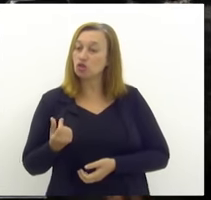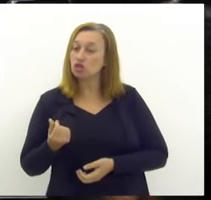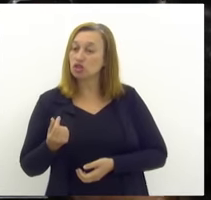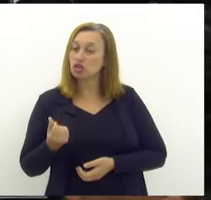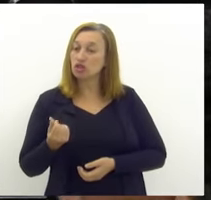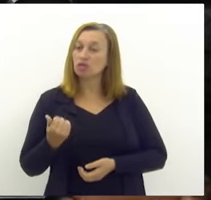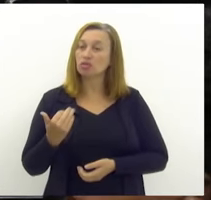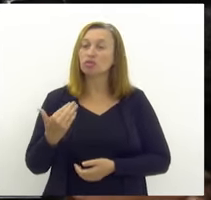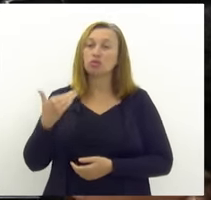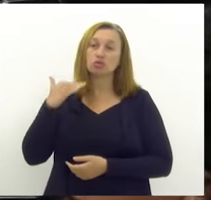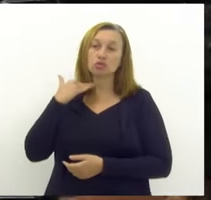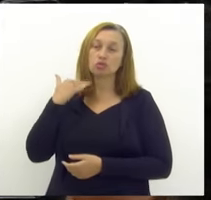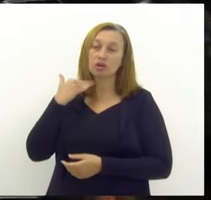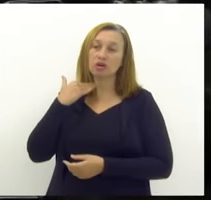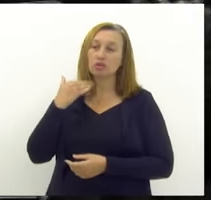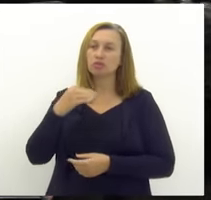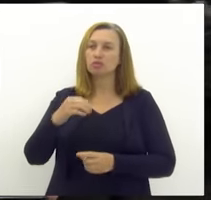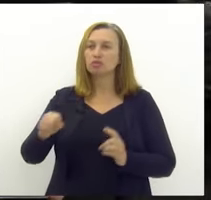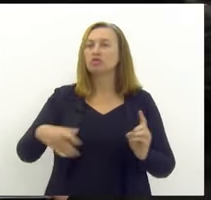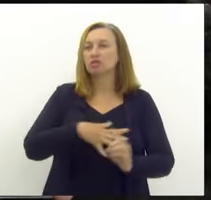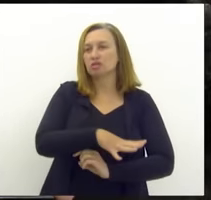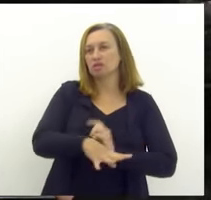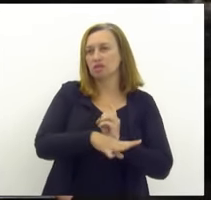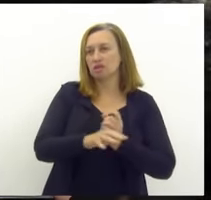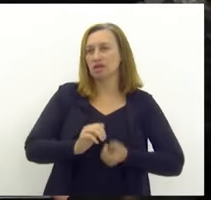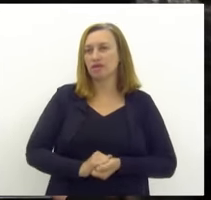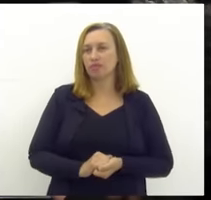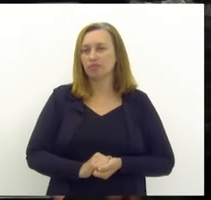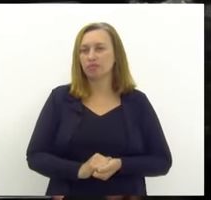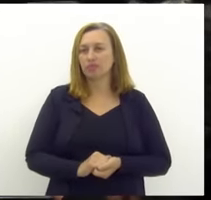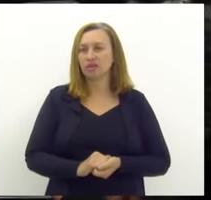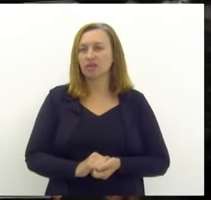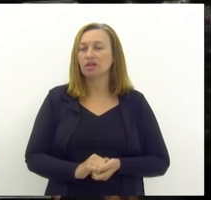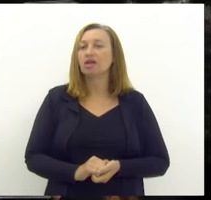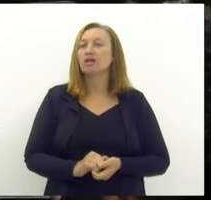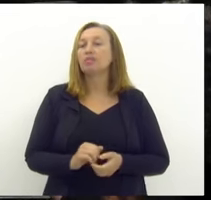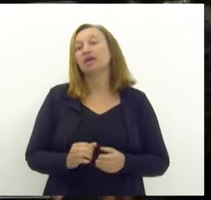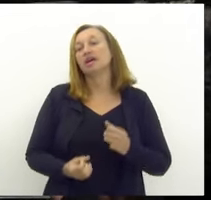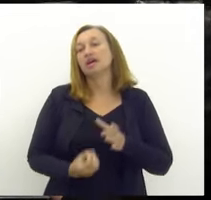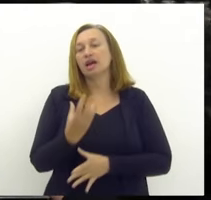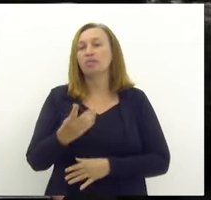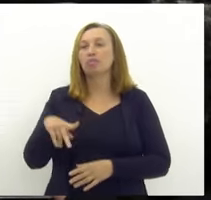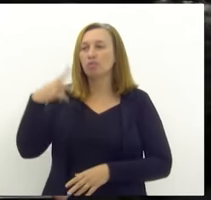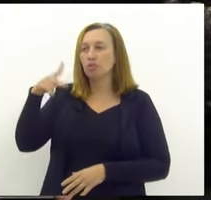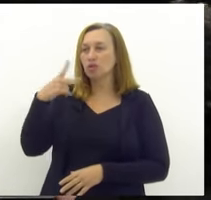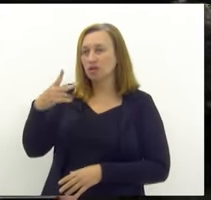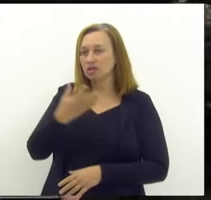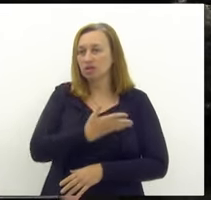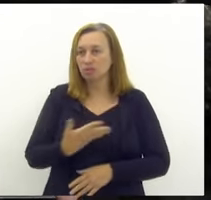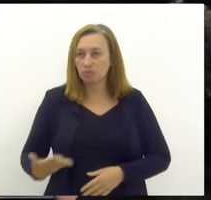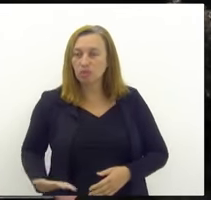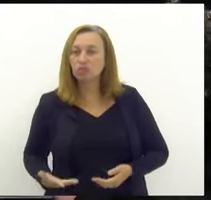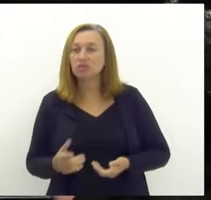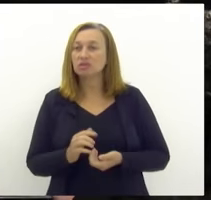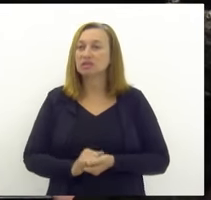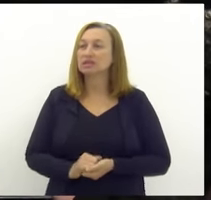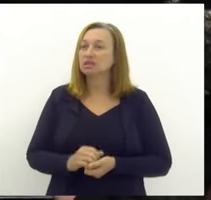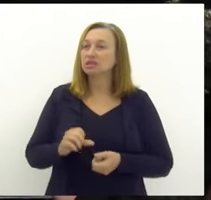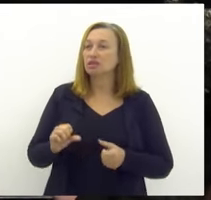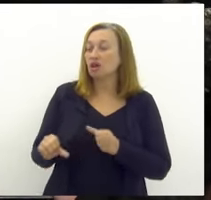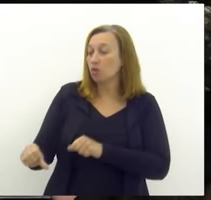assistência não é que serve para fazer política pública na ponta Então isso é algo absolutamente